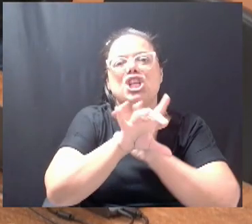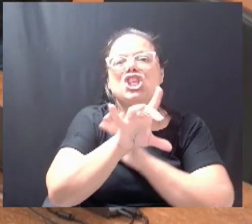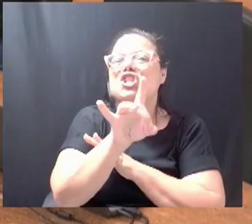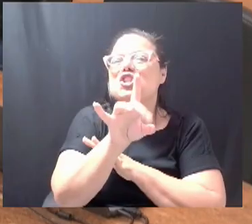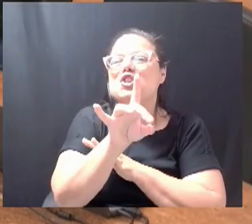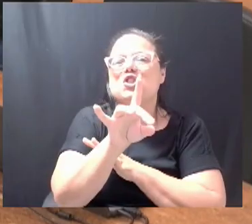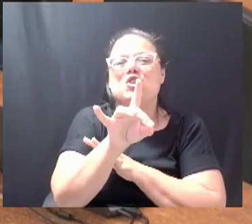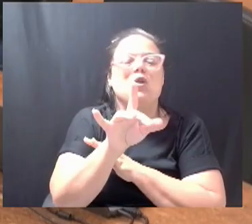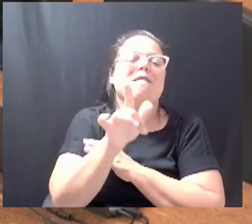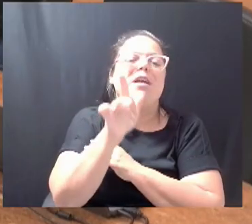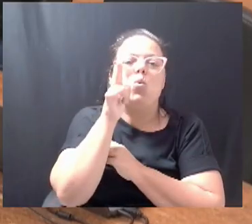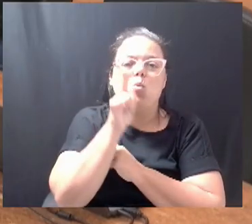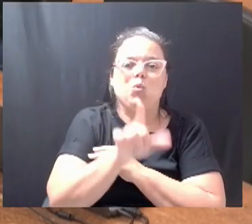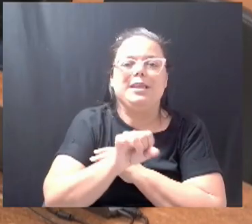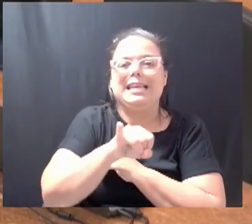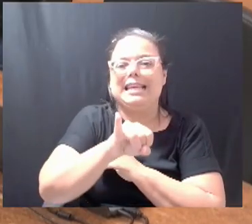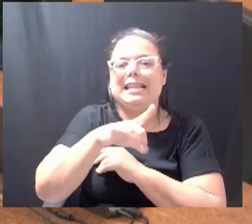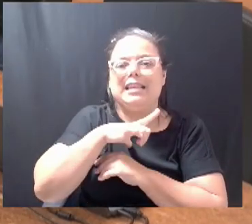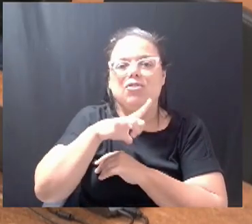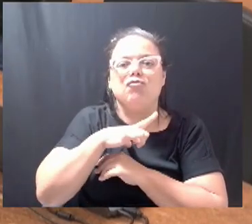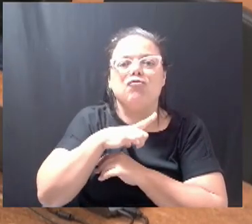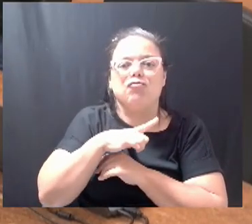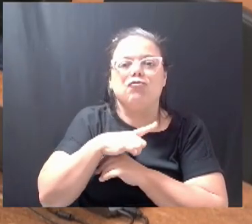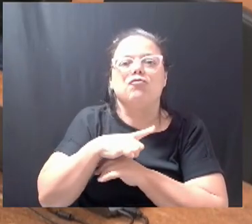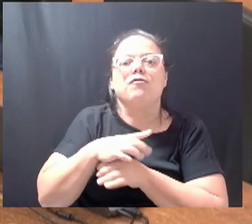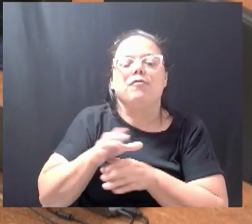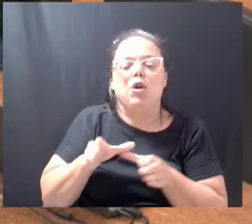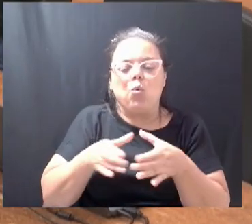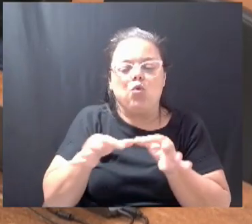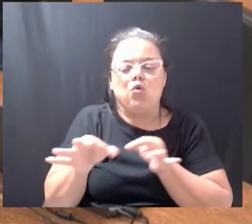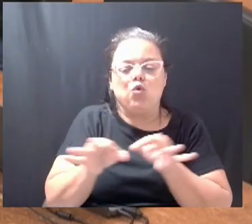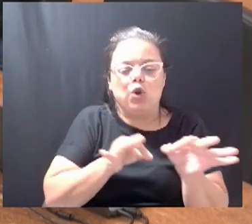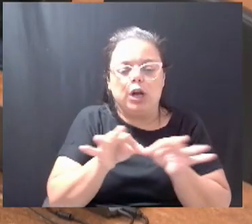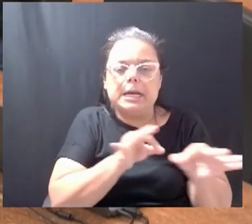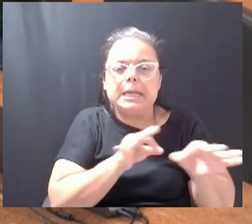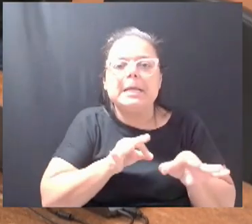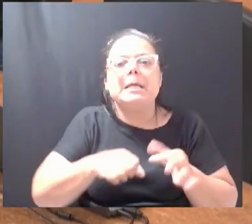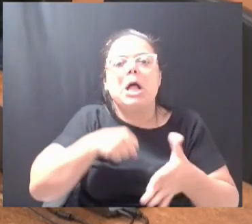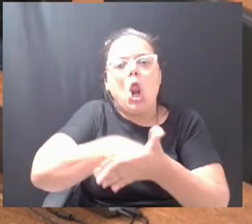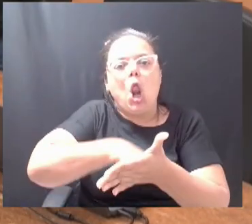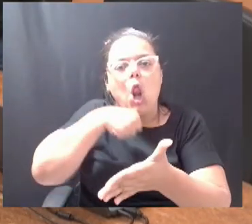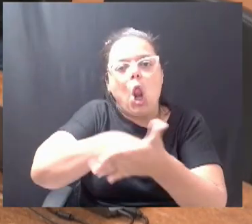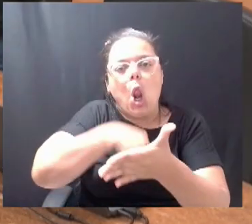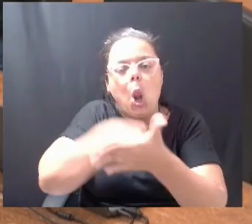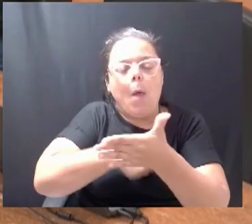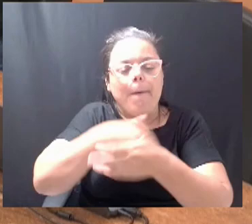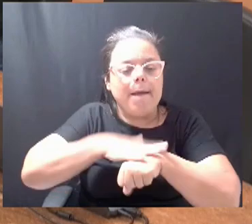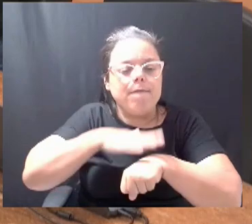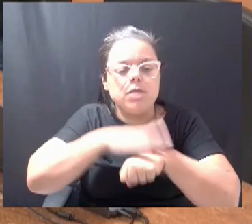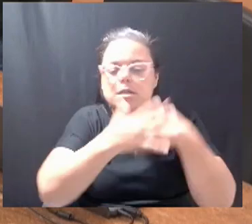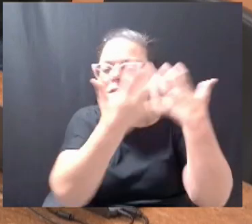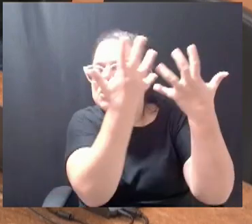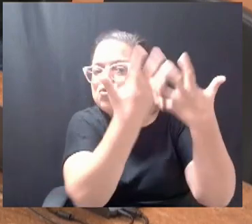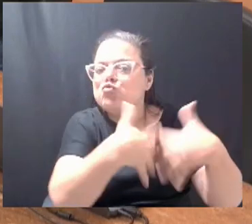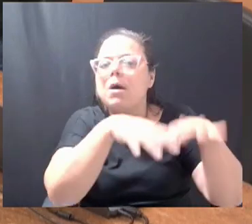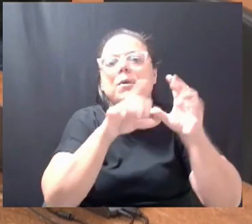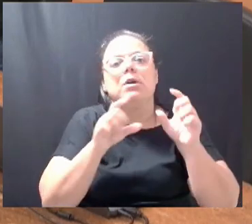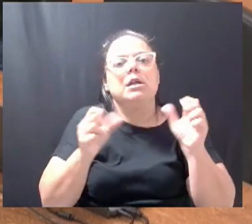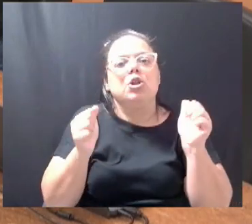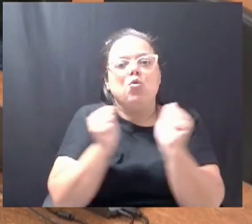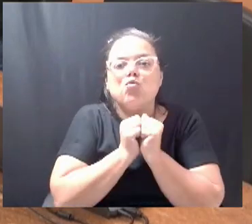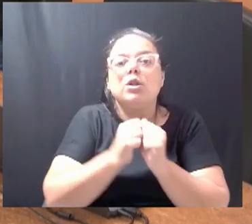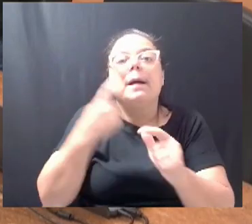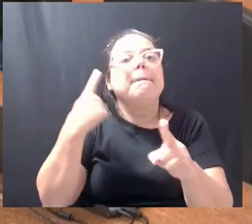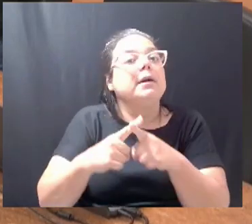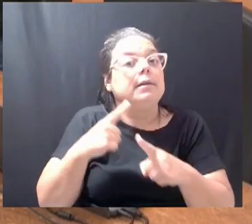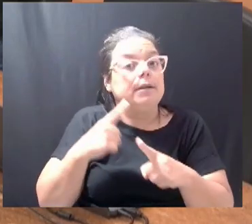tiver organização, Sim. luta social, provocação por trás, né? Uhum. Então, por quê? Porque essa lei é uma